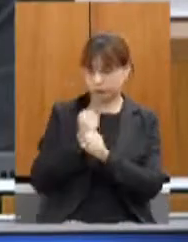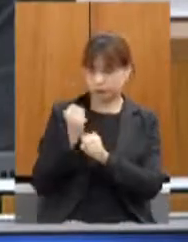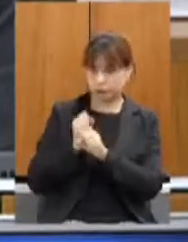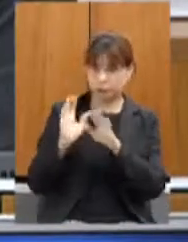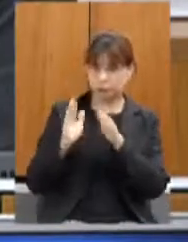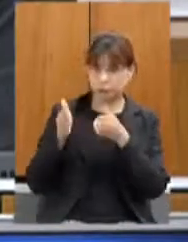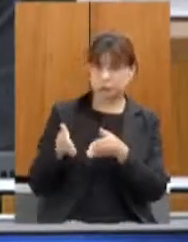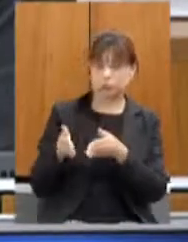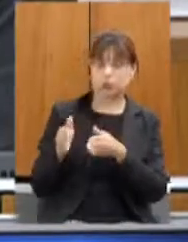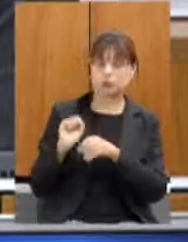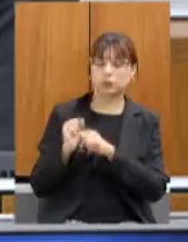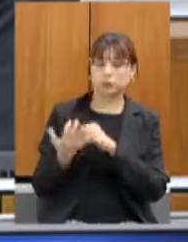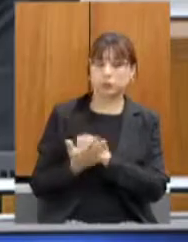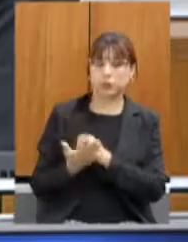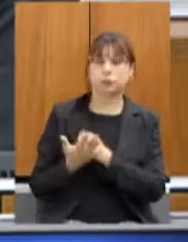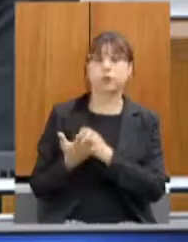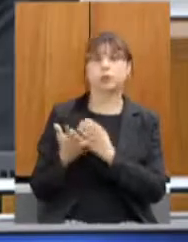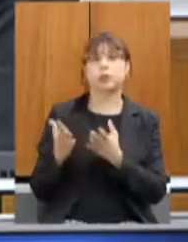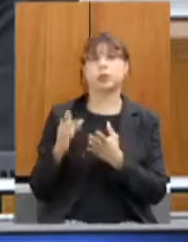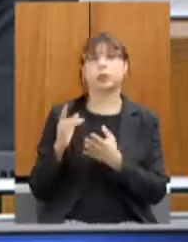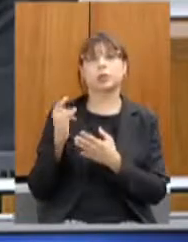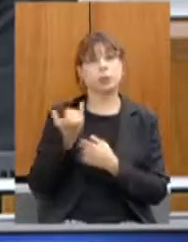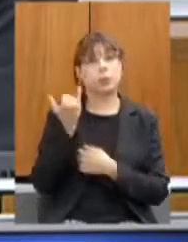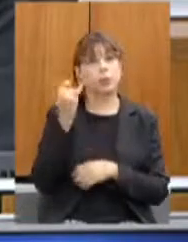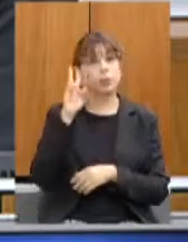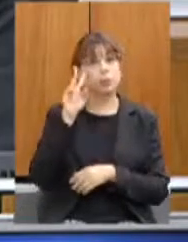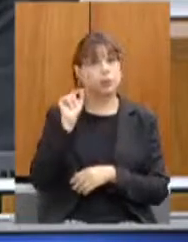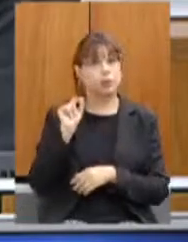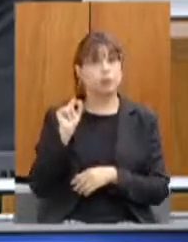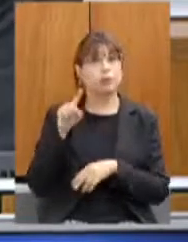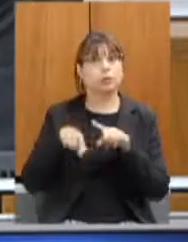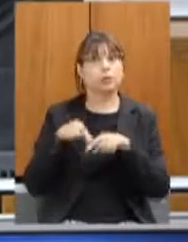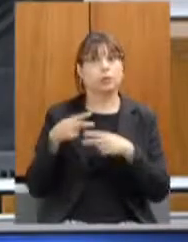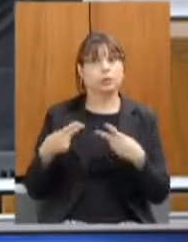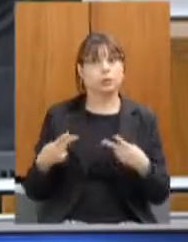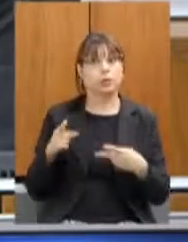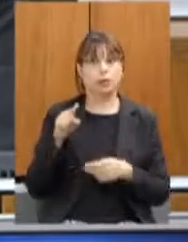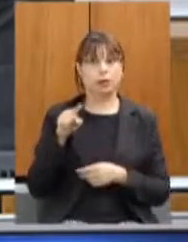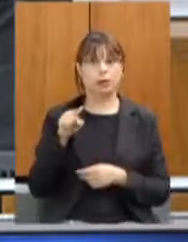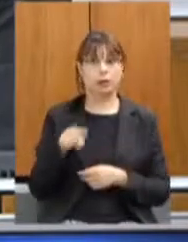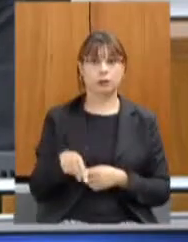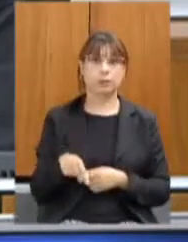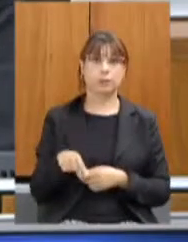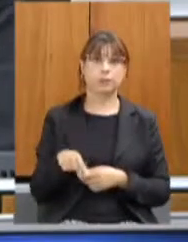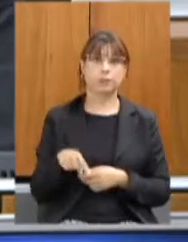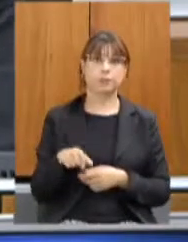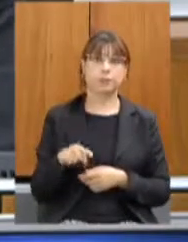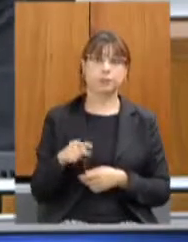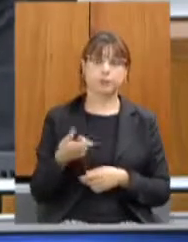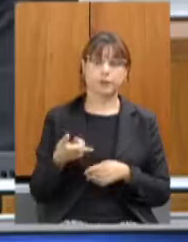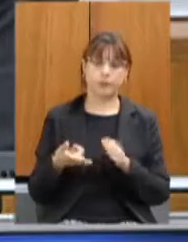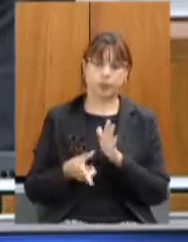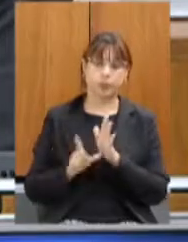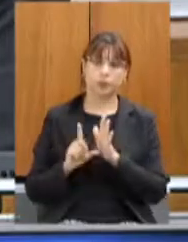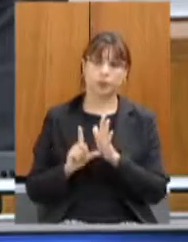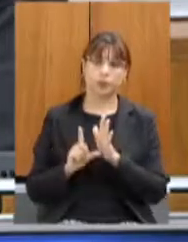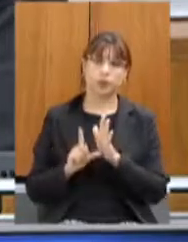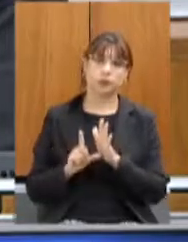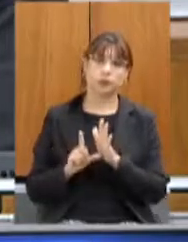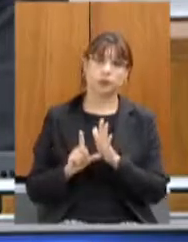plástico é importante lembrar que todos os equipamentos que estavam lá ela equipamentos que que nós temos recebido